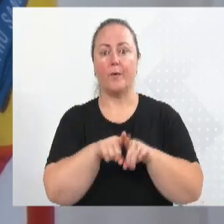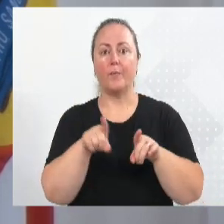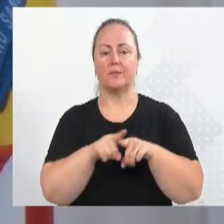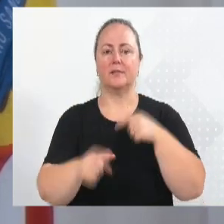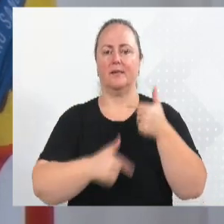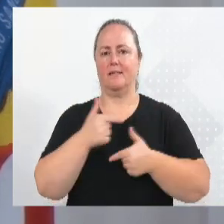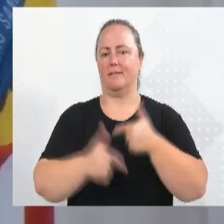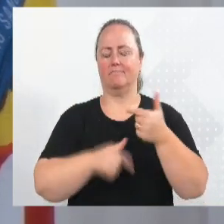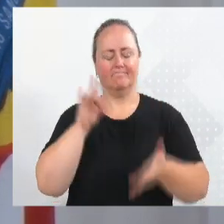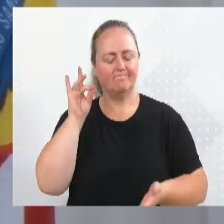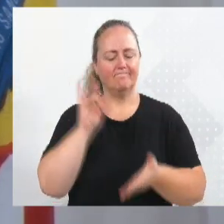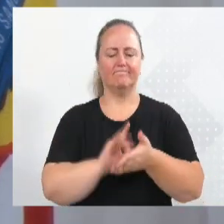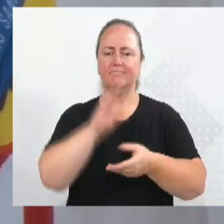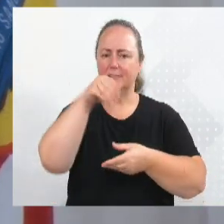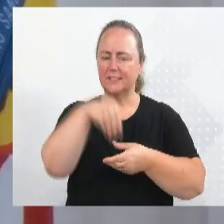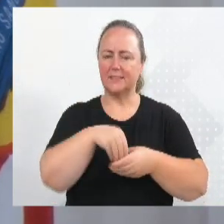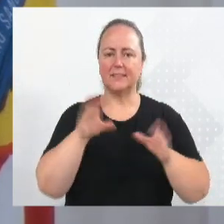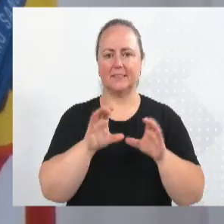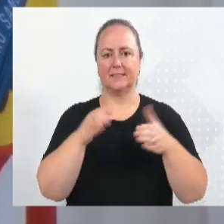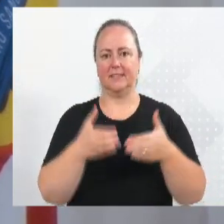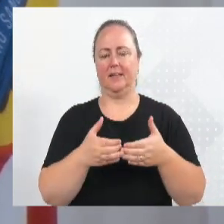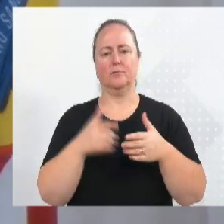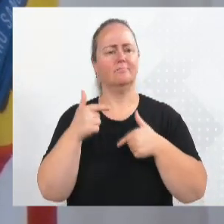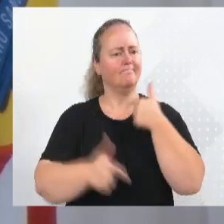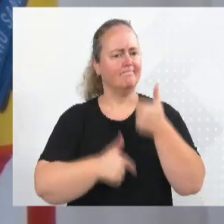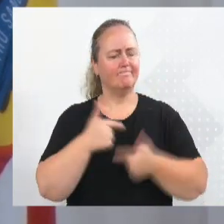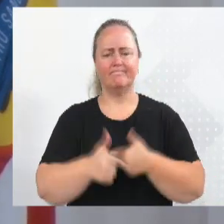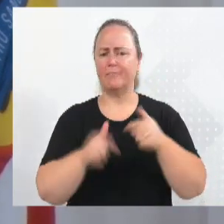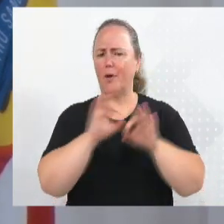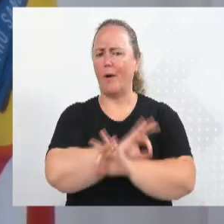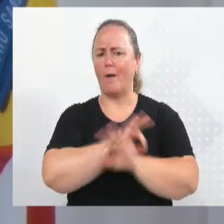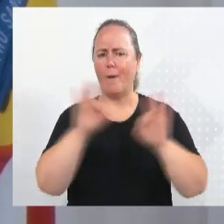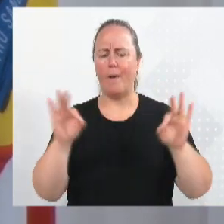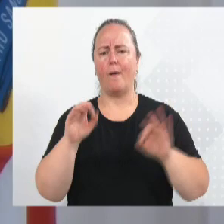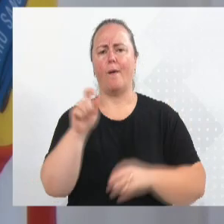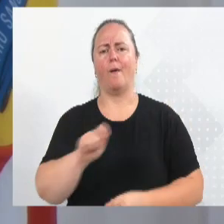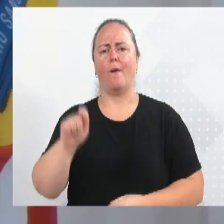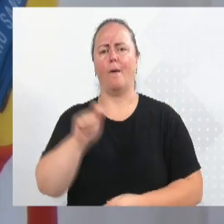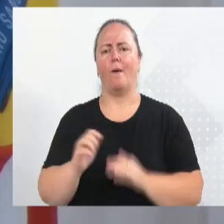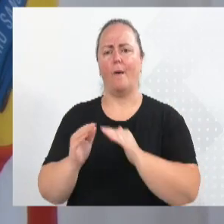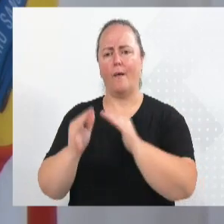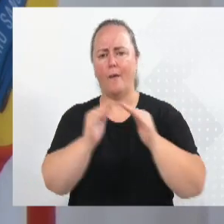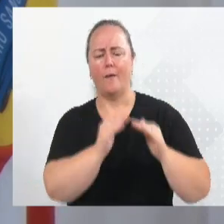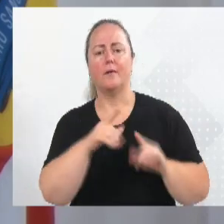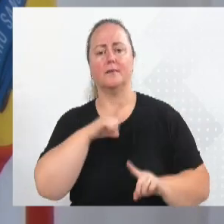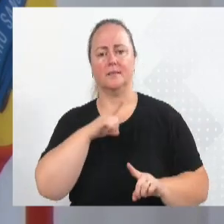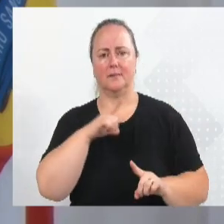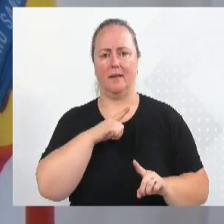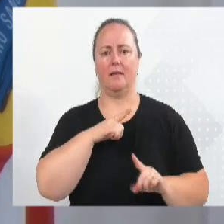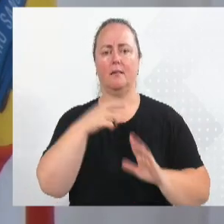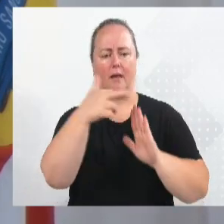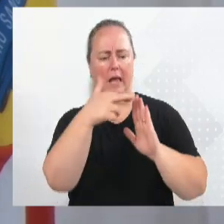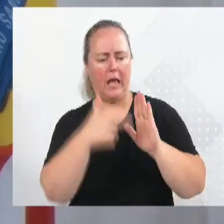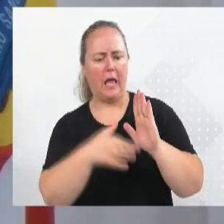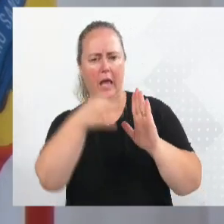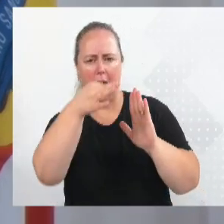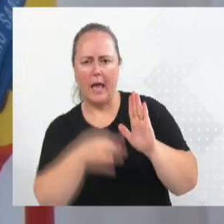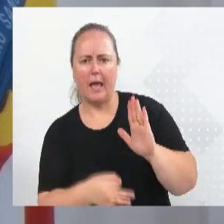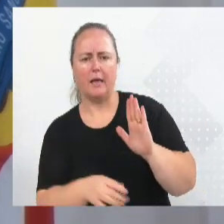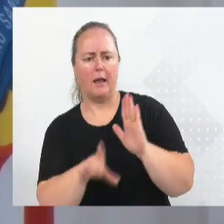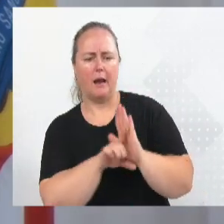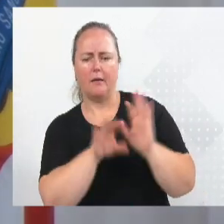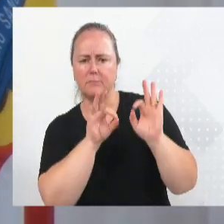trabalho dentro da comunidade. Trabalho maravilhoso que as associações de moradores fazem, aquelas que têm toda a regularidade, que têm tudo em